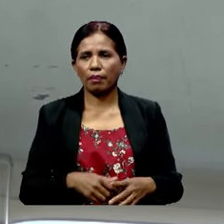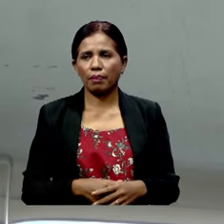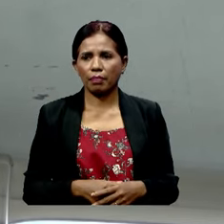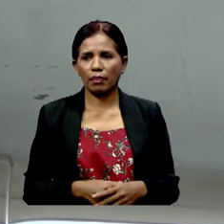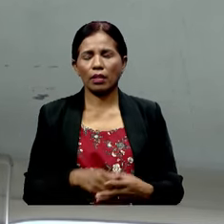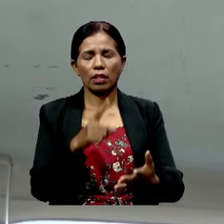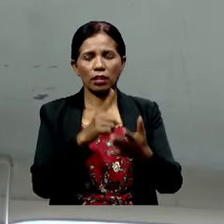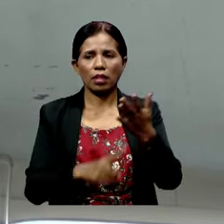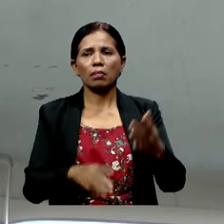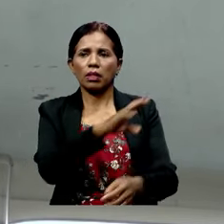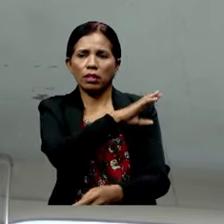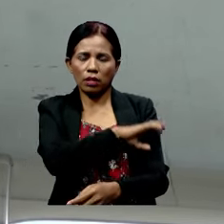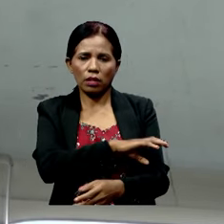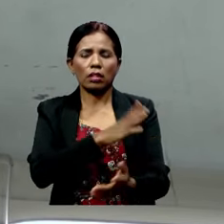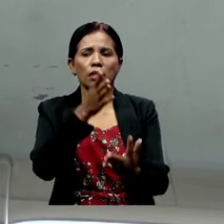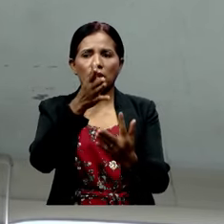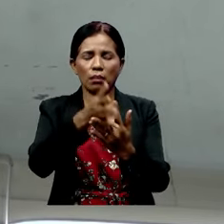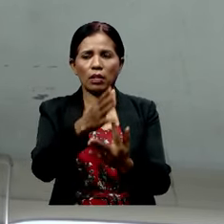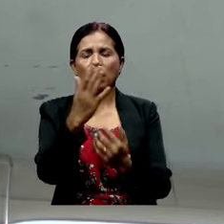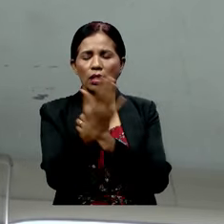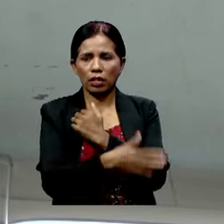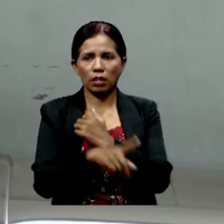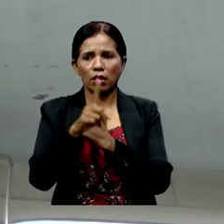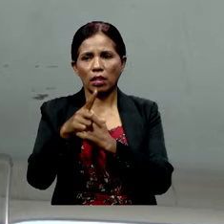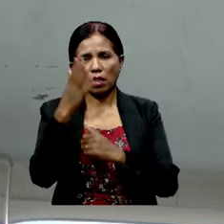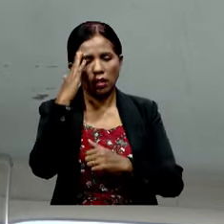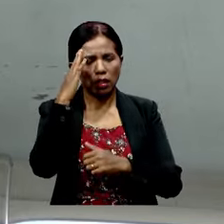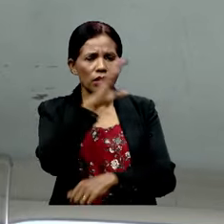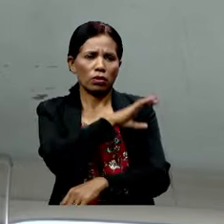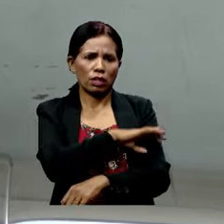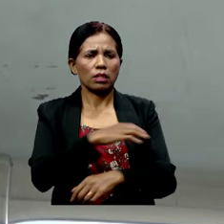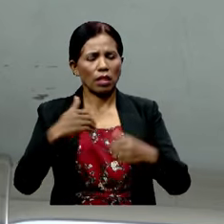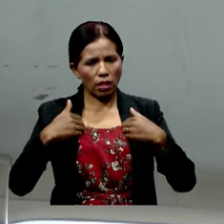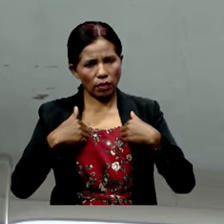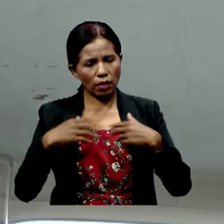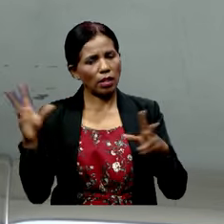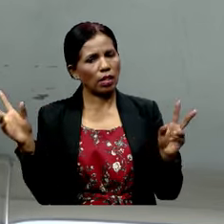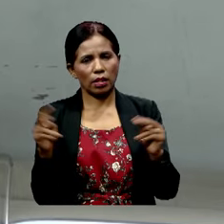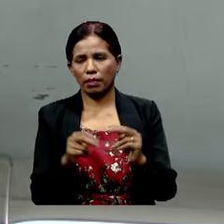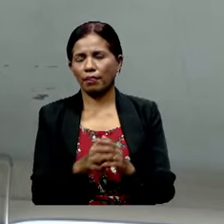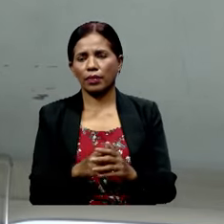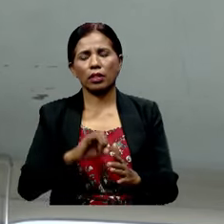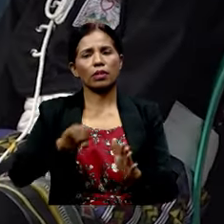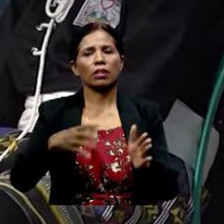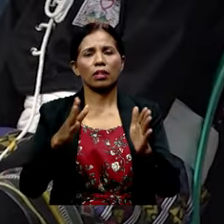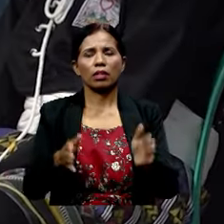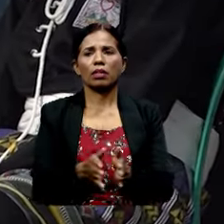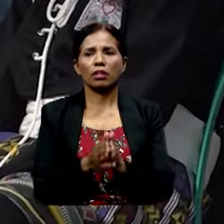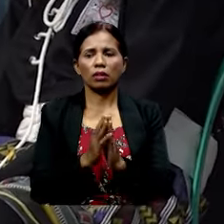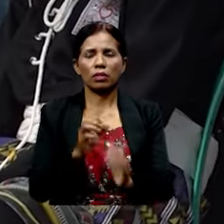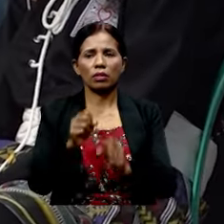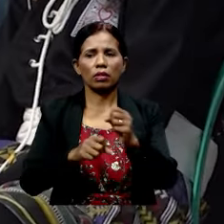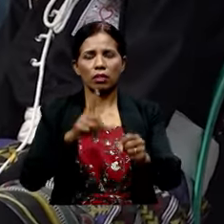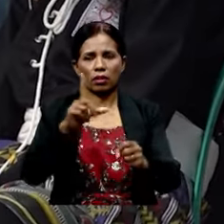saída mais segurança, minha tamadeite a rai Ida, minha tene de segurança, minha galáia. Bem, jornalista russo com a exigência de sociedade